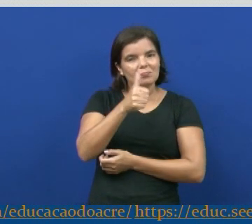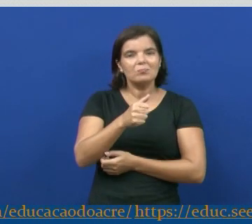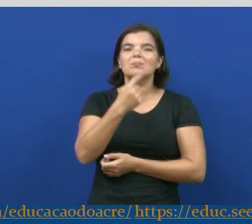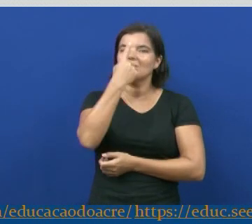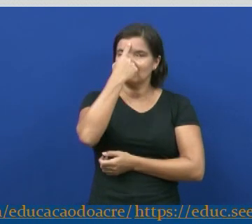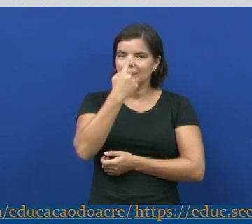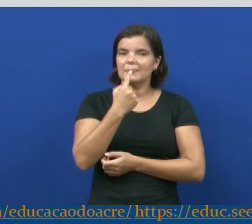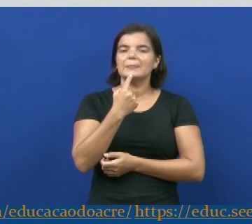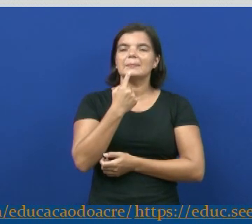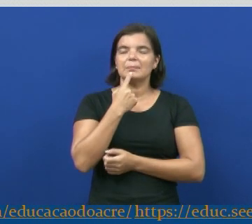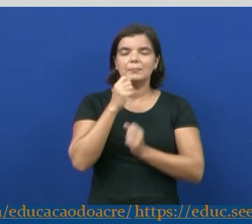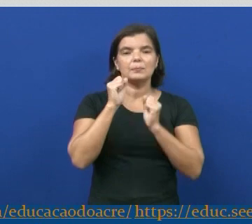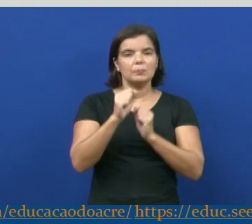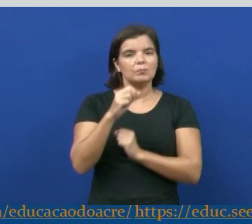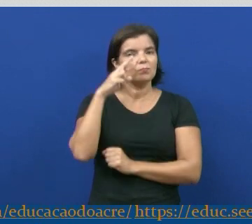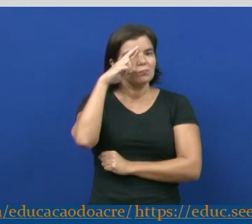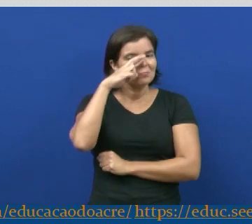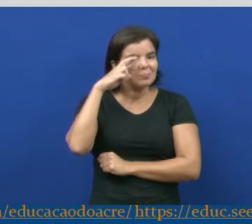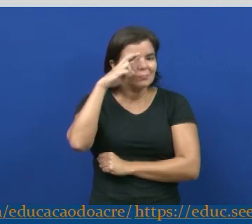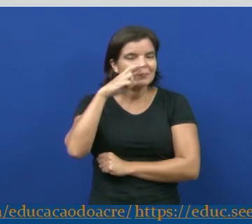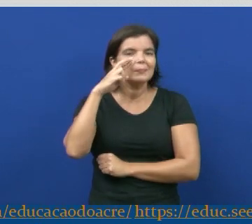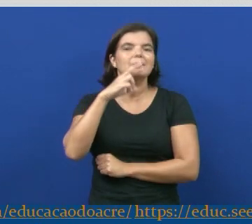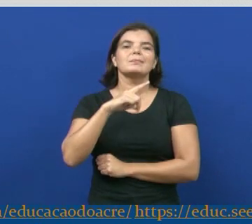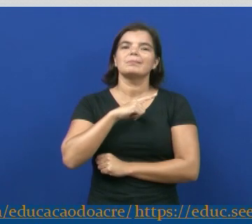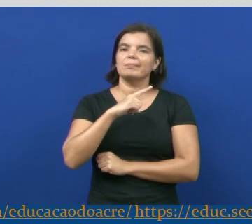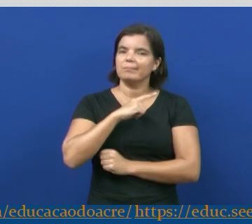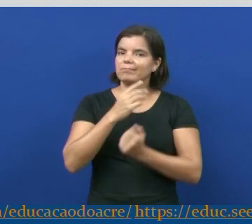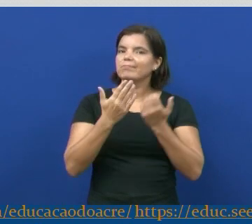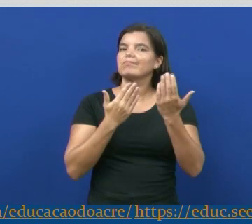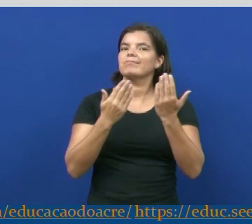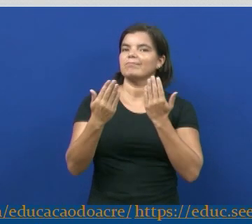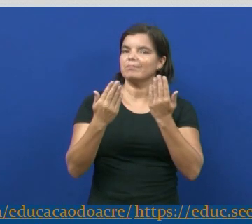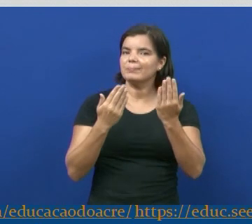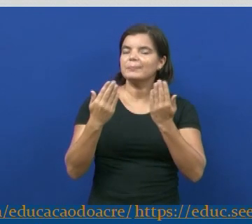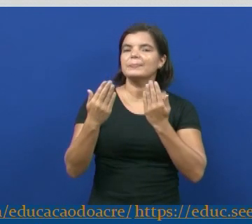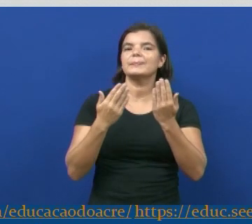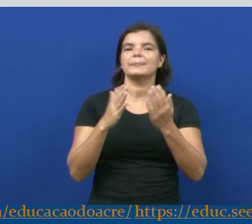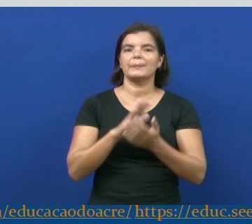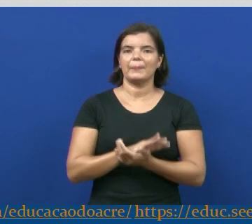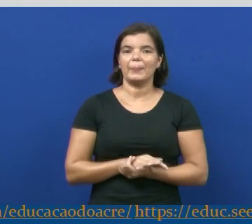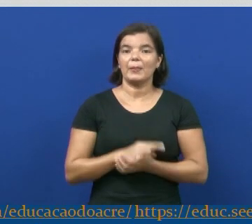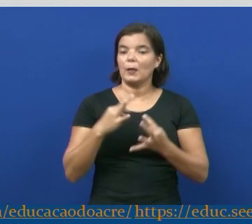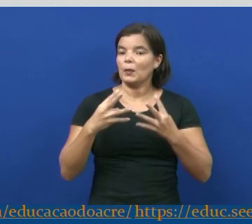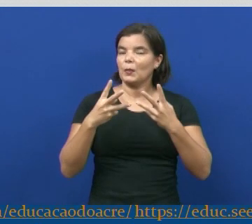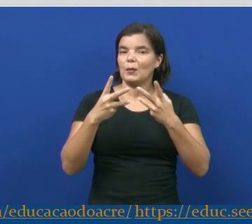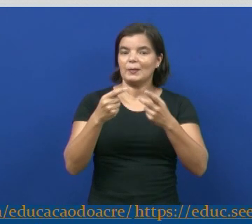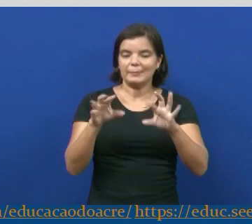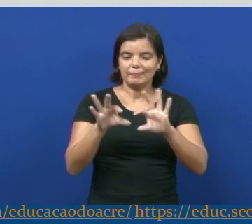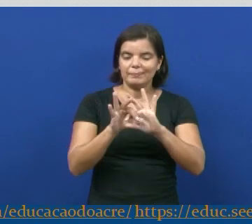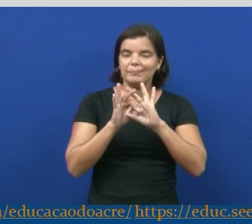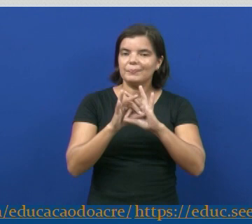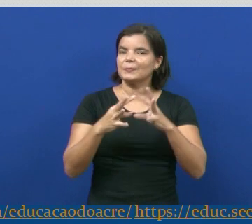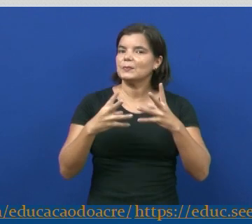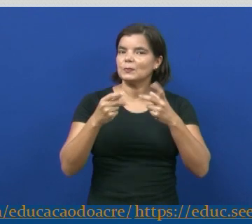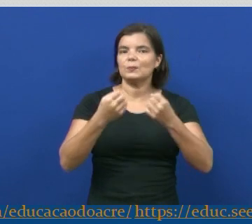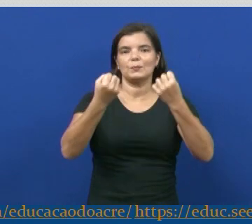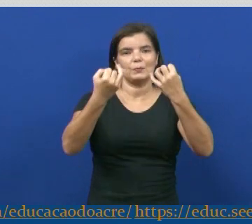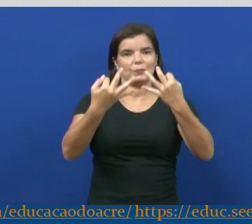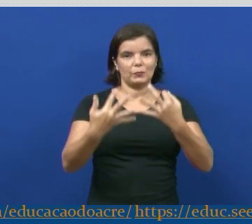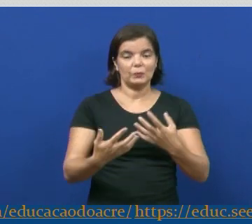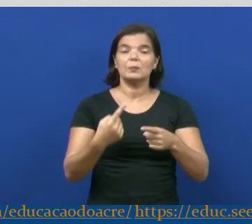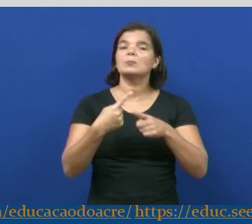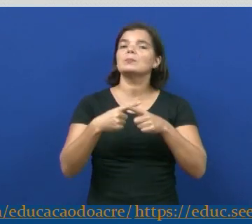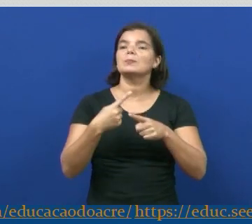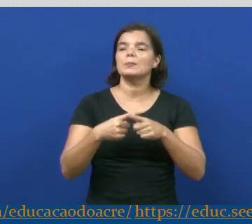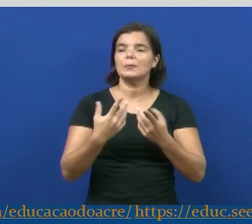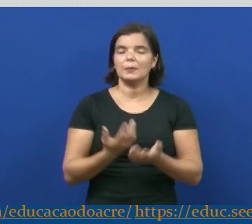dessa charge, podem observar que há uma relação, né, totalmente interligada a tudo que eu falei.